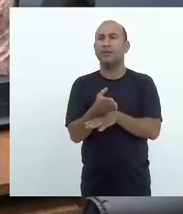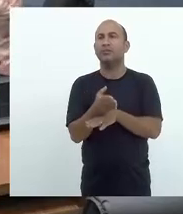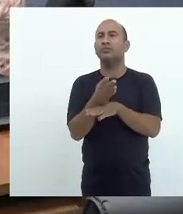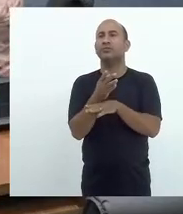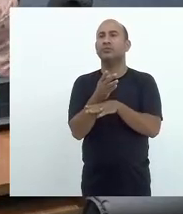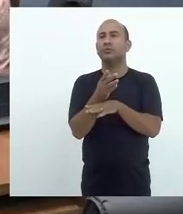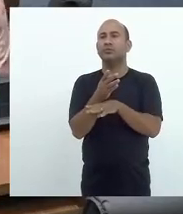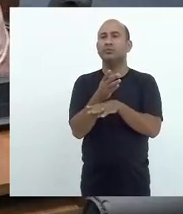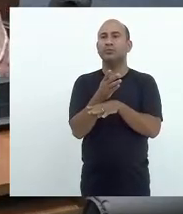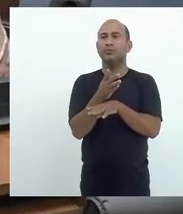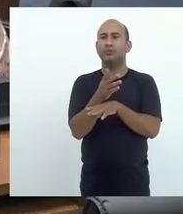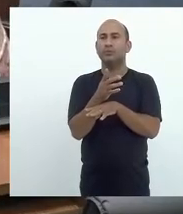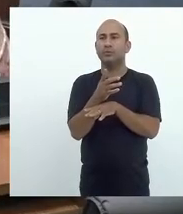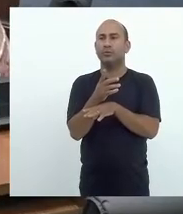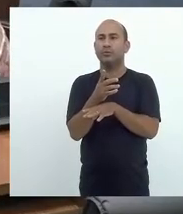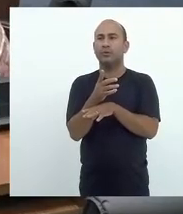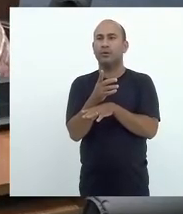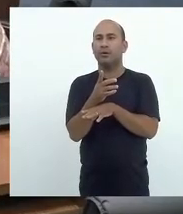plenário.